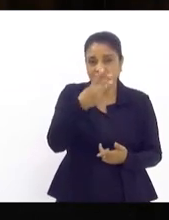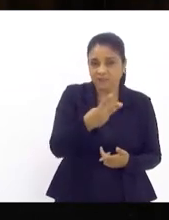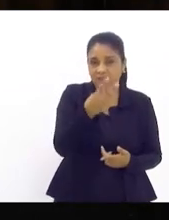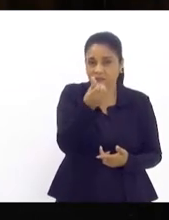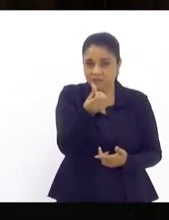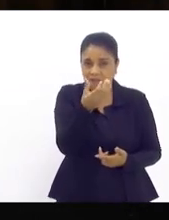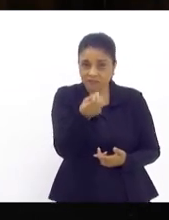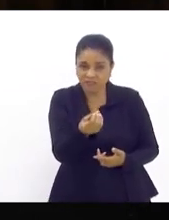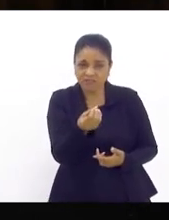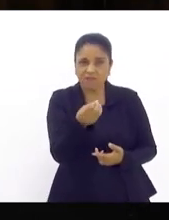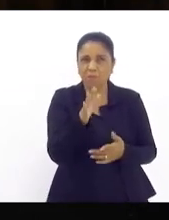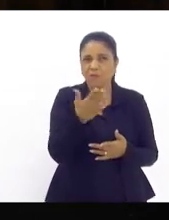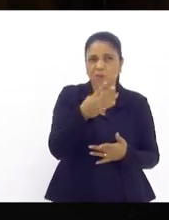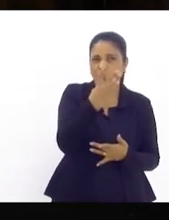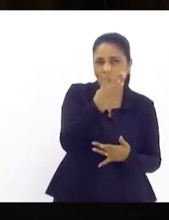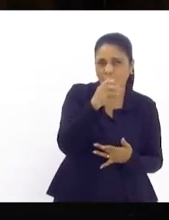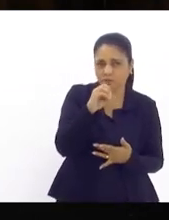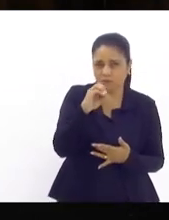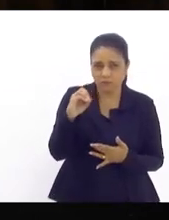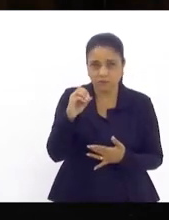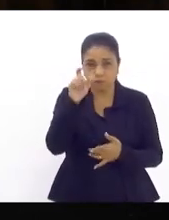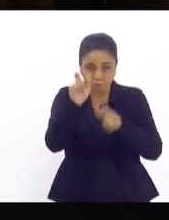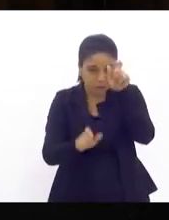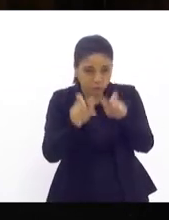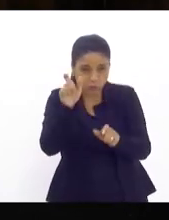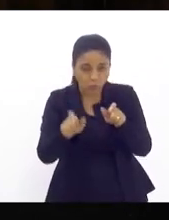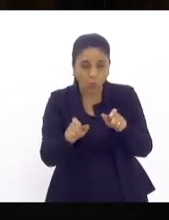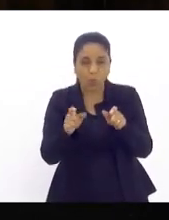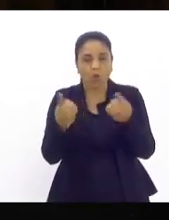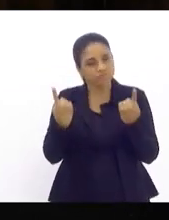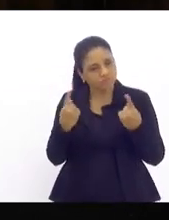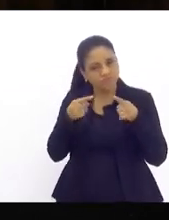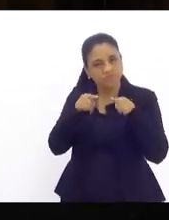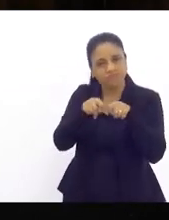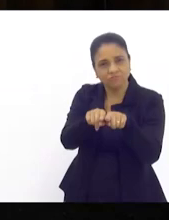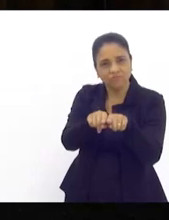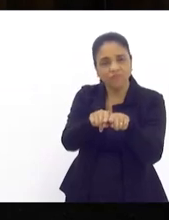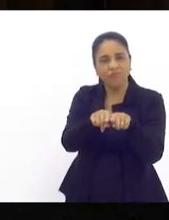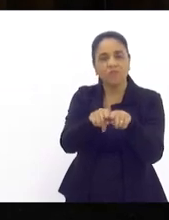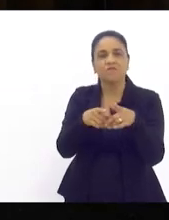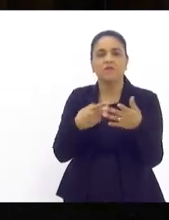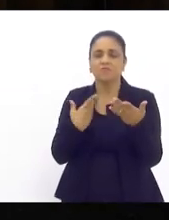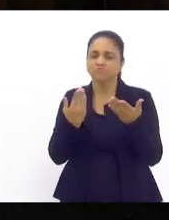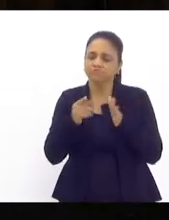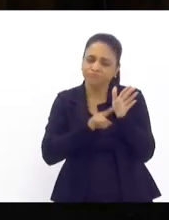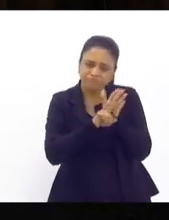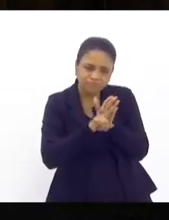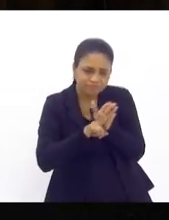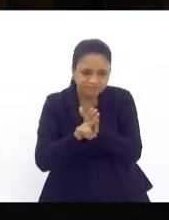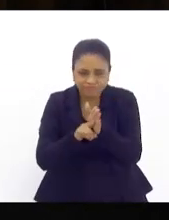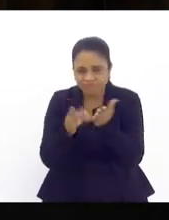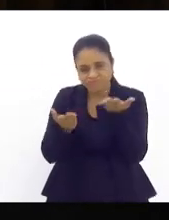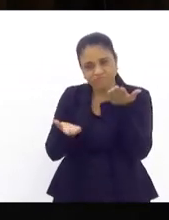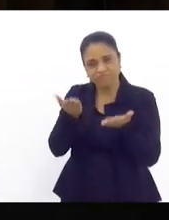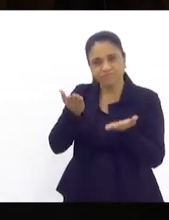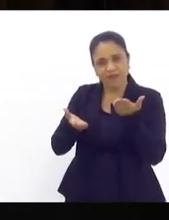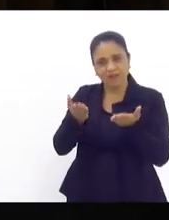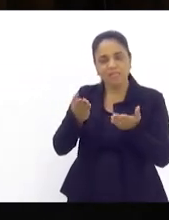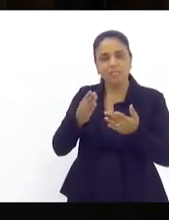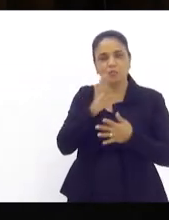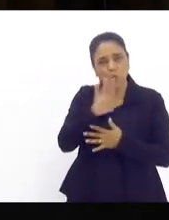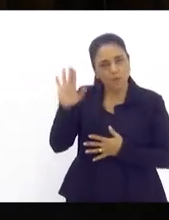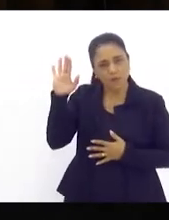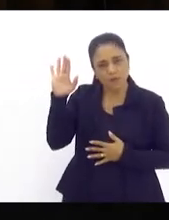400 pessoas, vários apoiadores que vieram fazer o balanço de um mês do nosso mandato e também